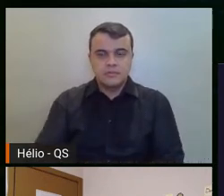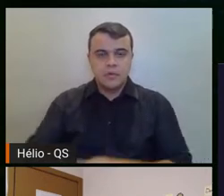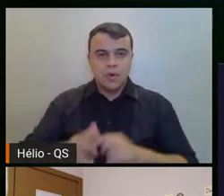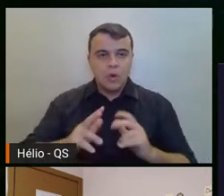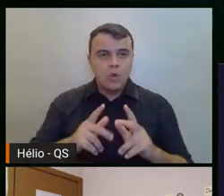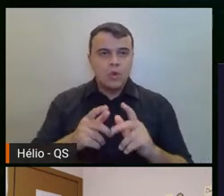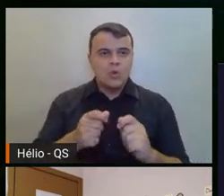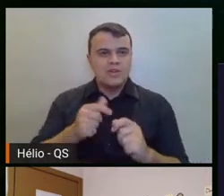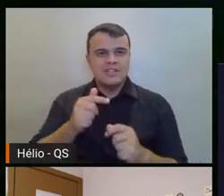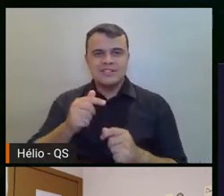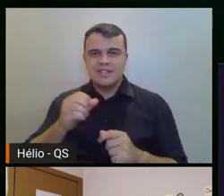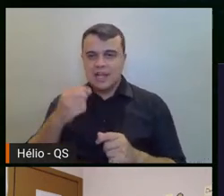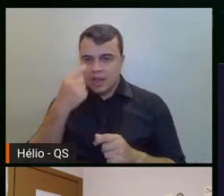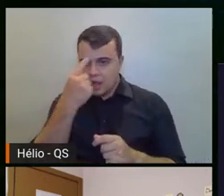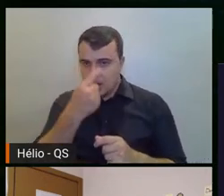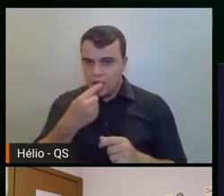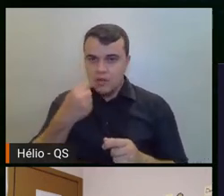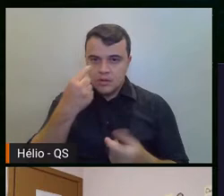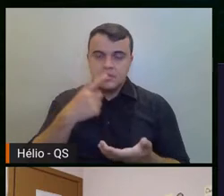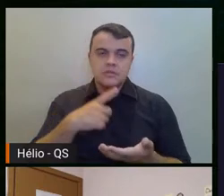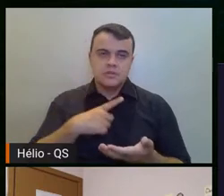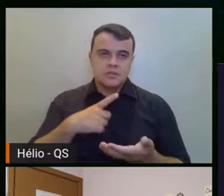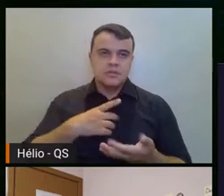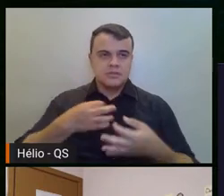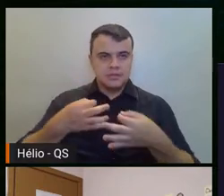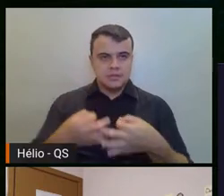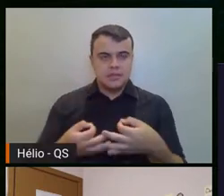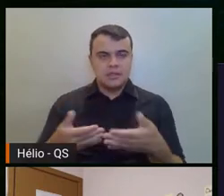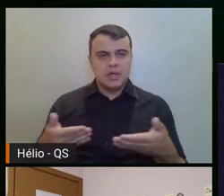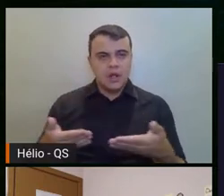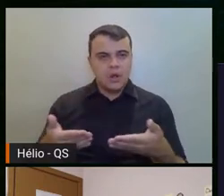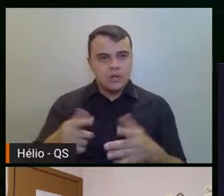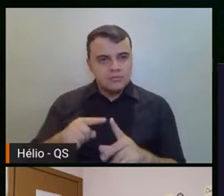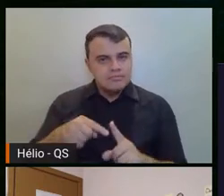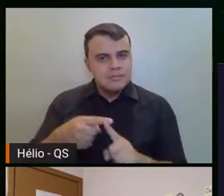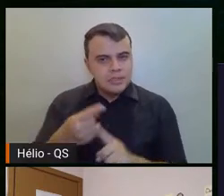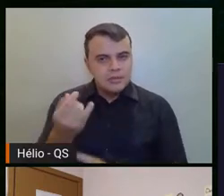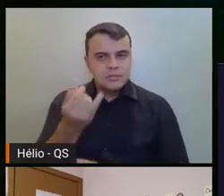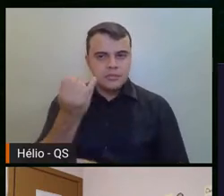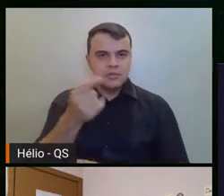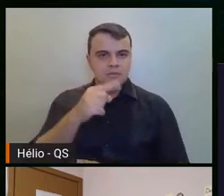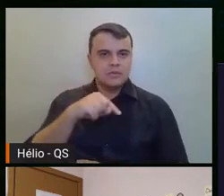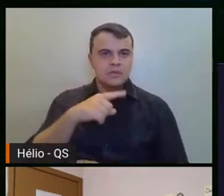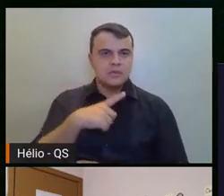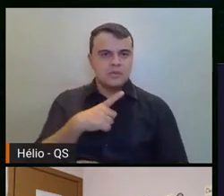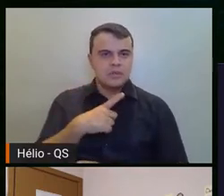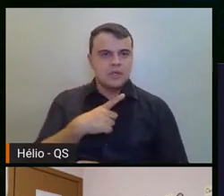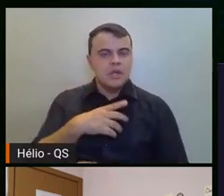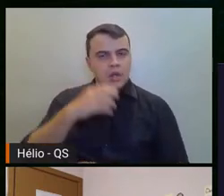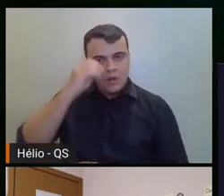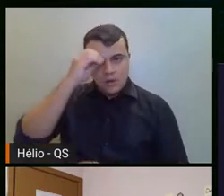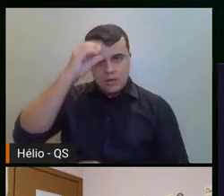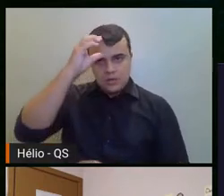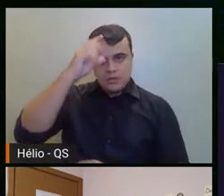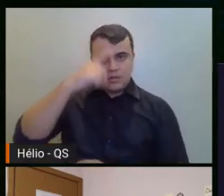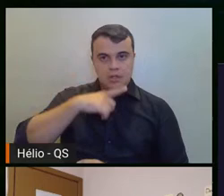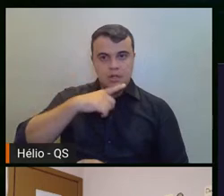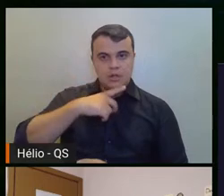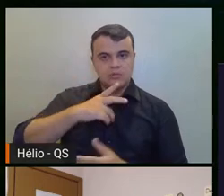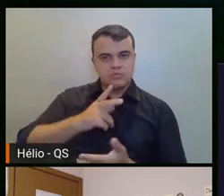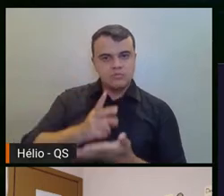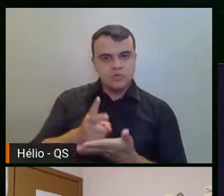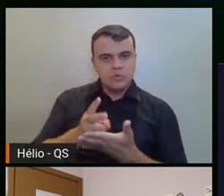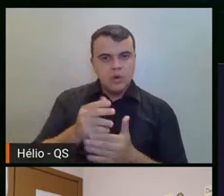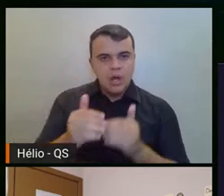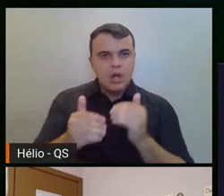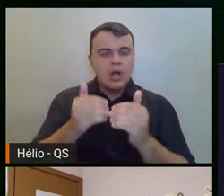70 horas de conteúdo pode ter certeza que elas valem muito mais ali quando você pega o que tem de conhecimento aqui e leva sabe